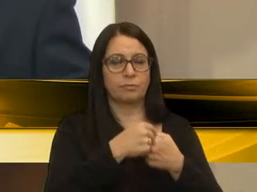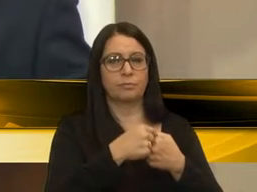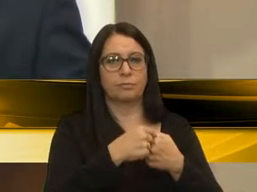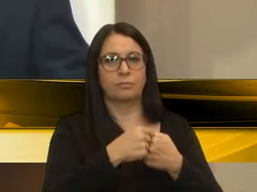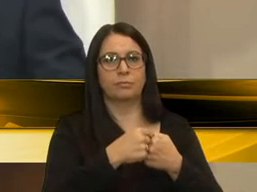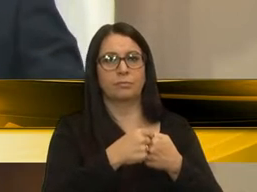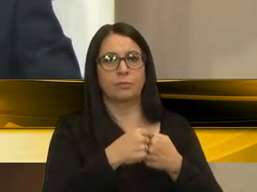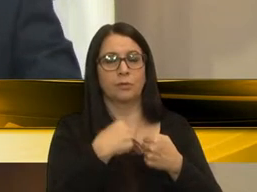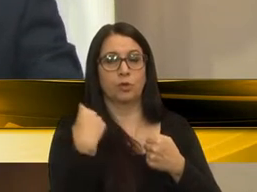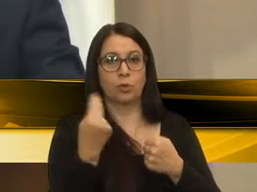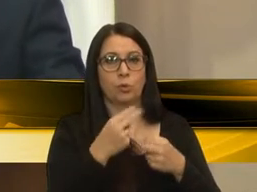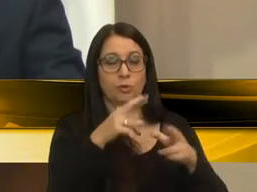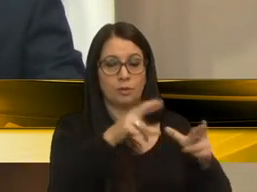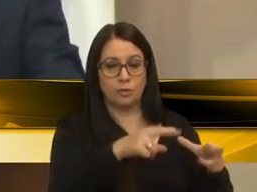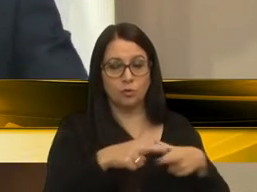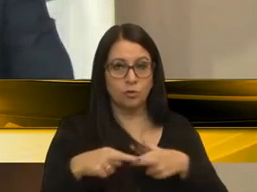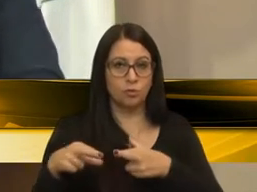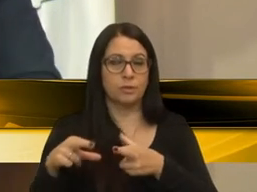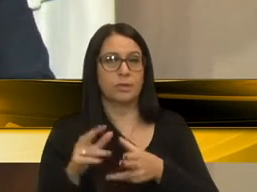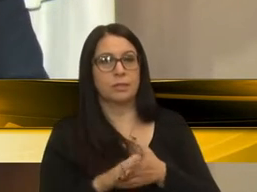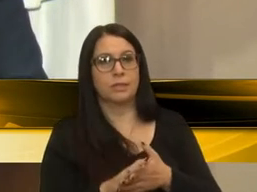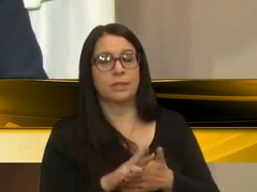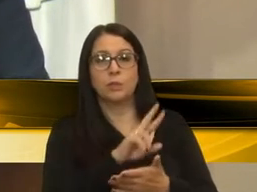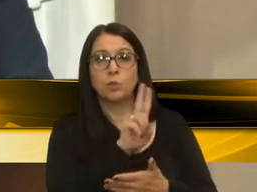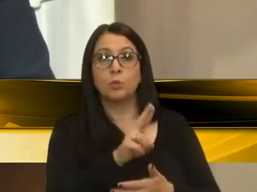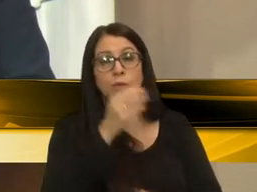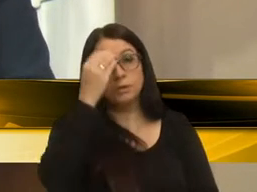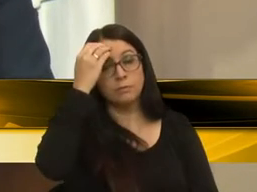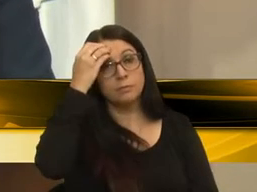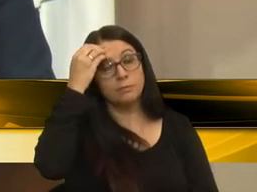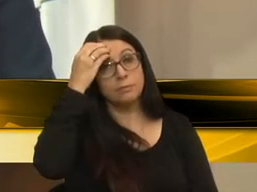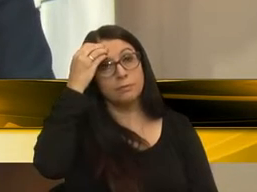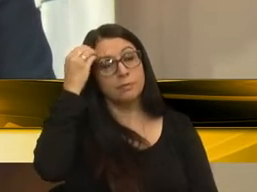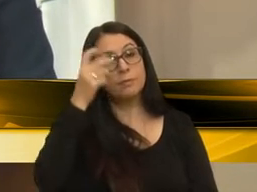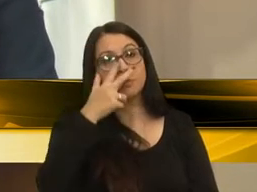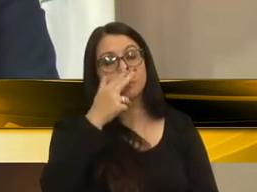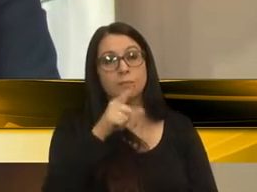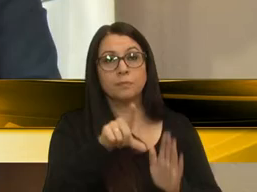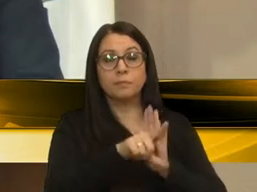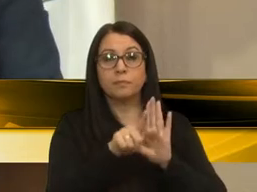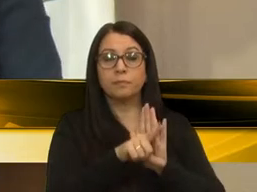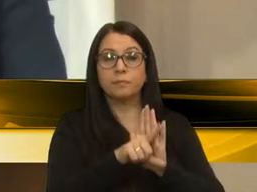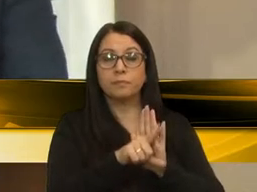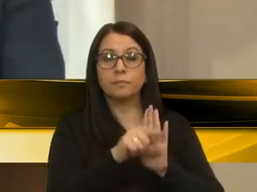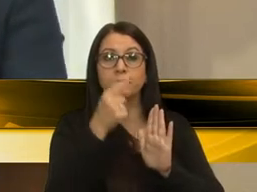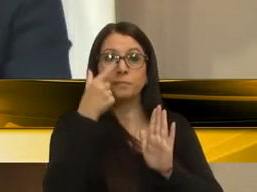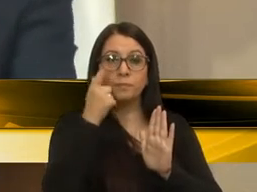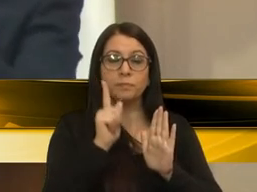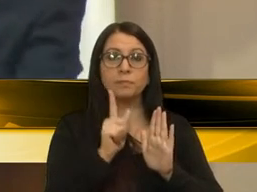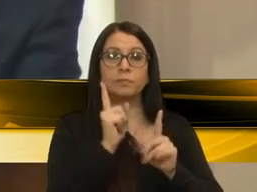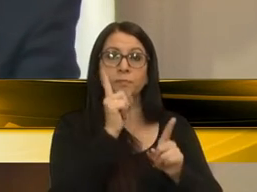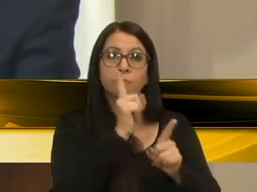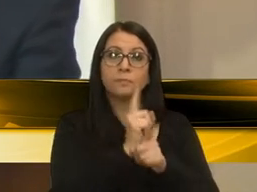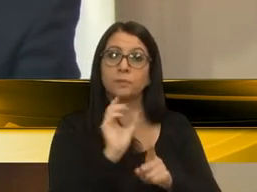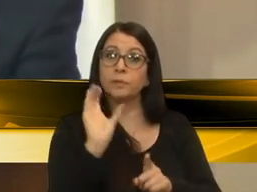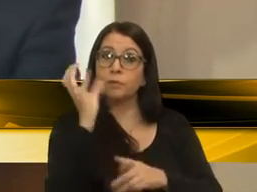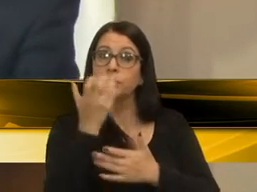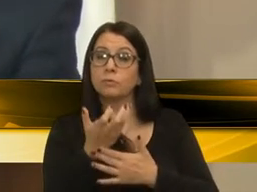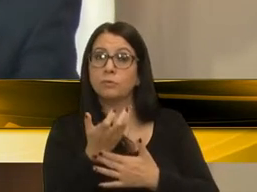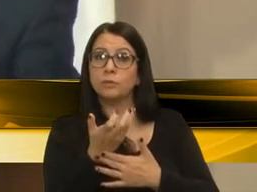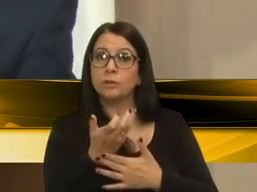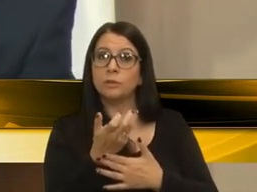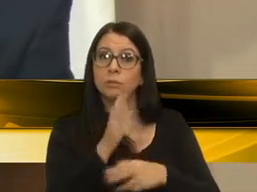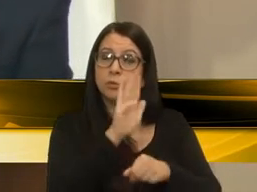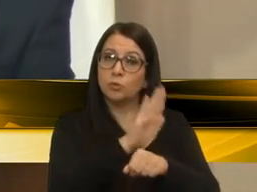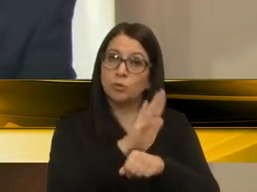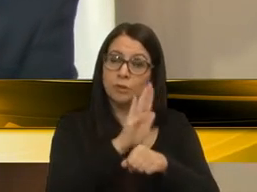municípios da nossa região, usando esta mesma lei, conseguiram encontrar soluções para